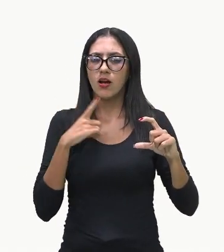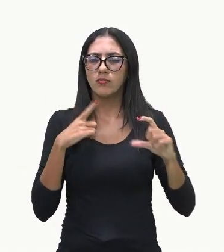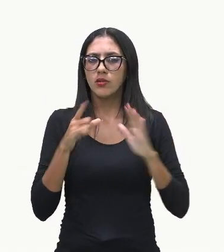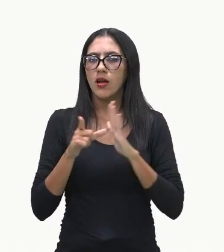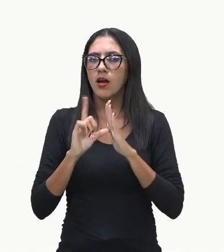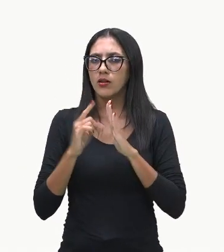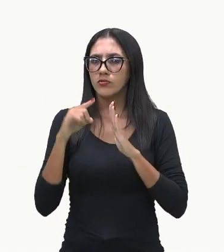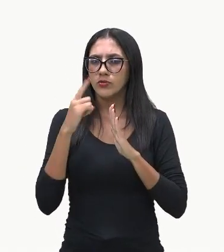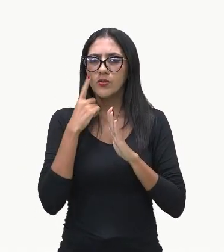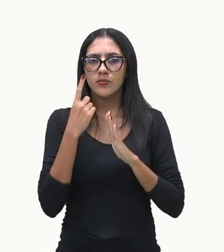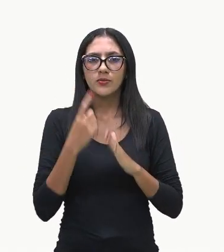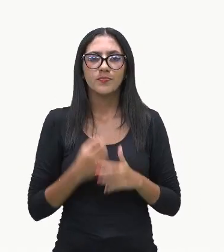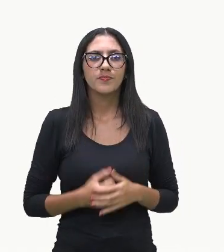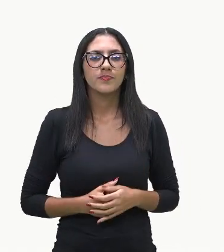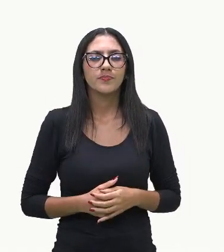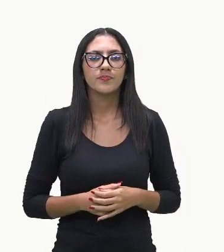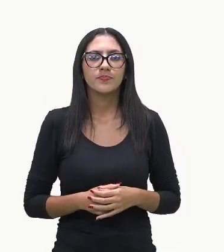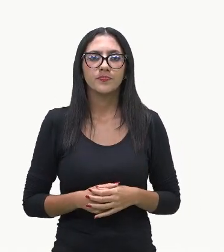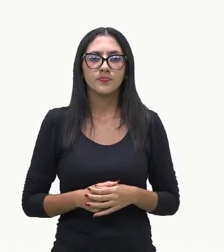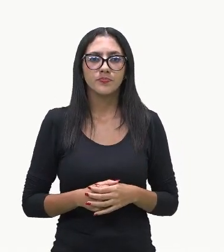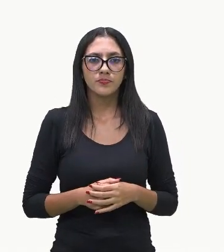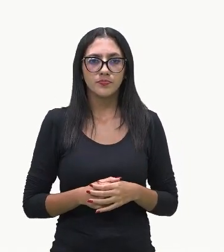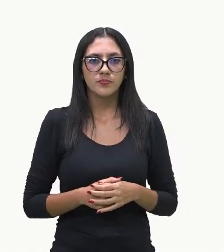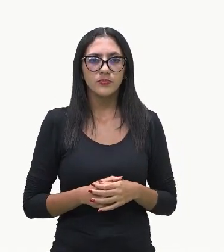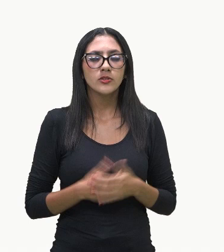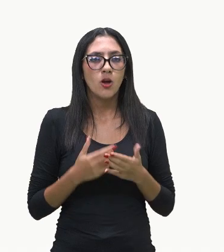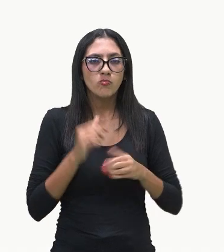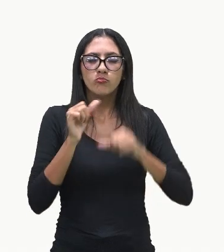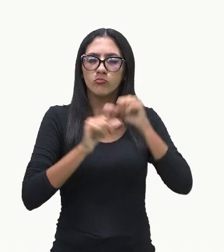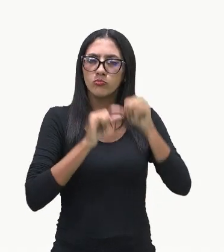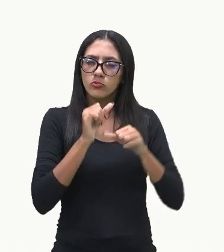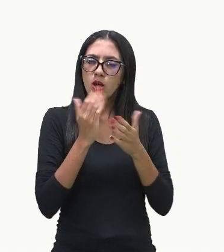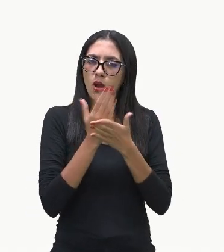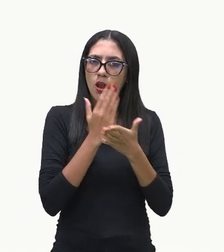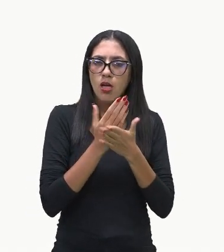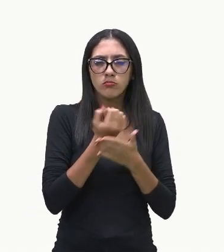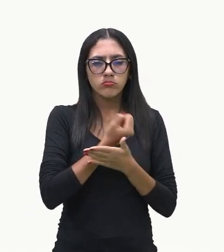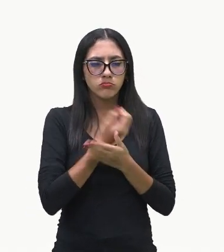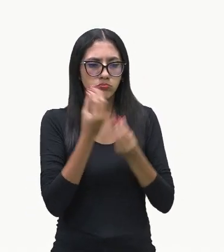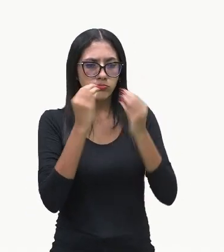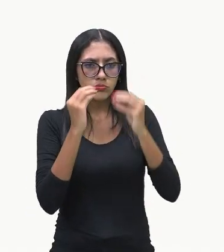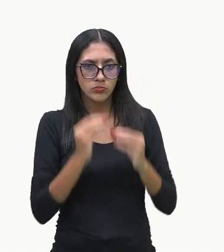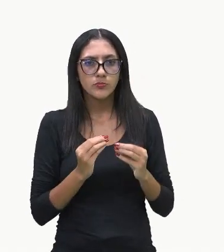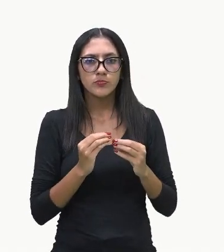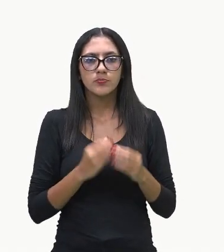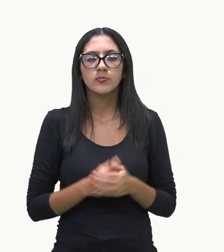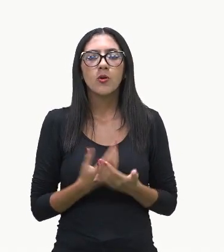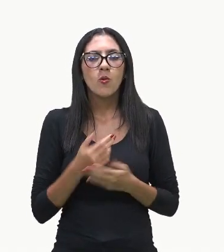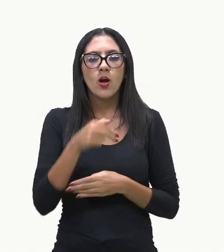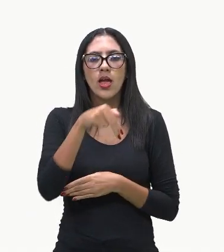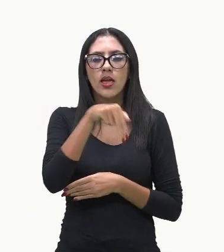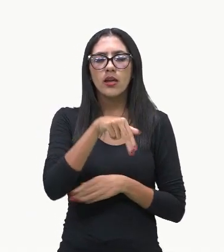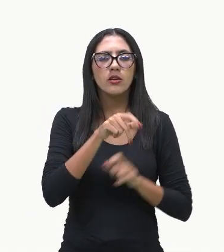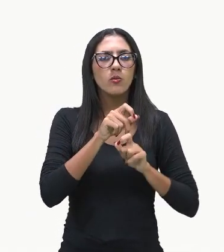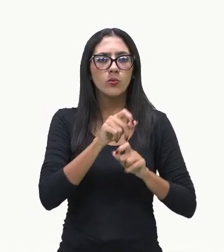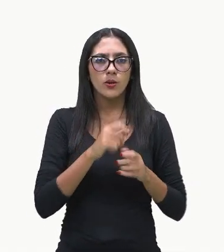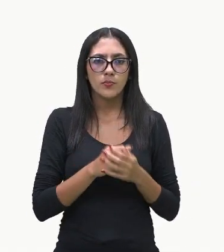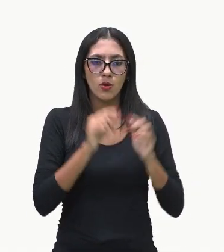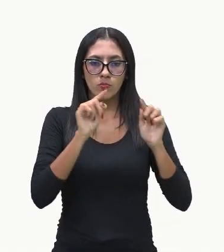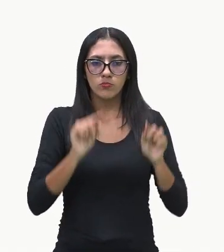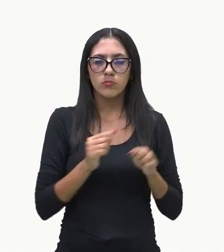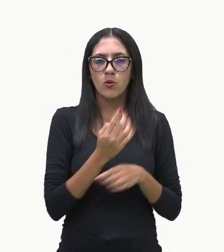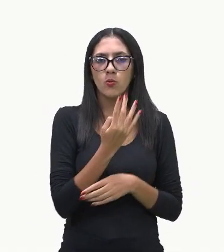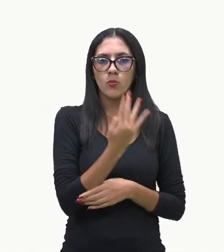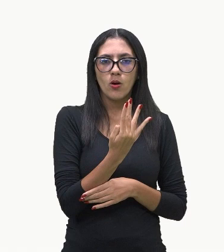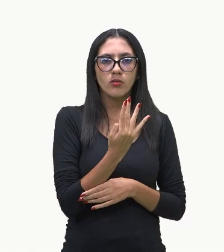para vocês. Então, fazendo as devidas substituições, qual o valor do N? 4.